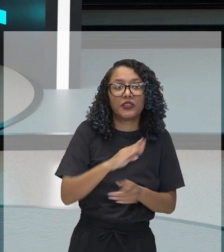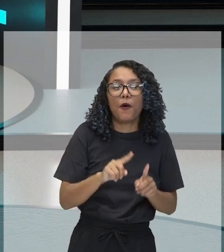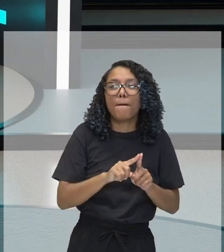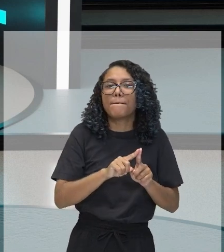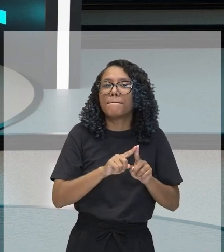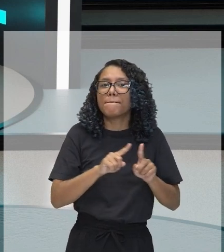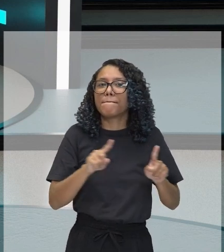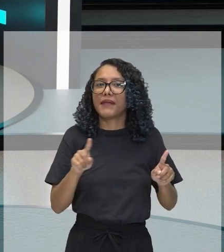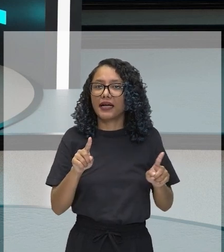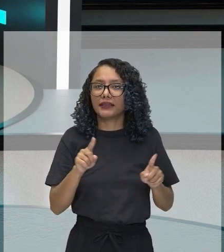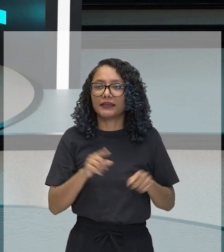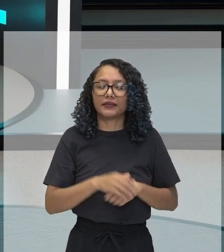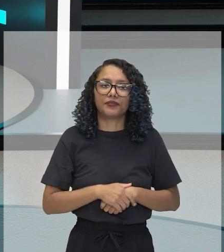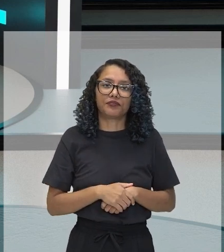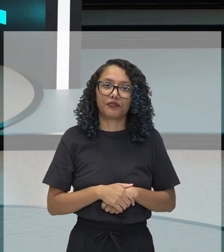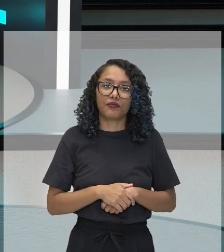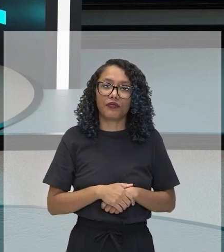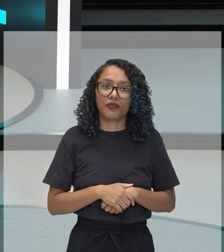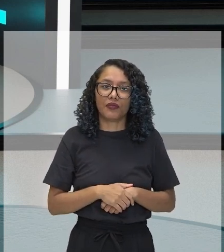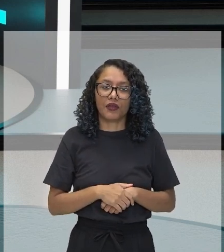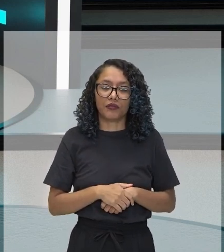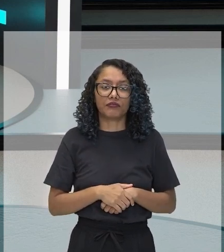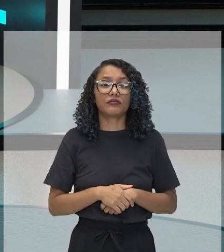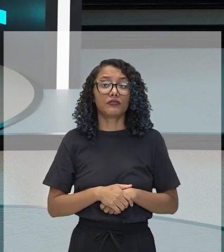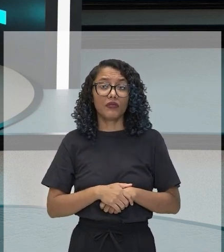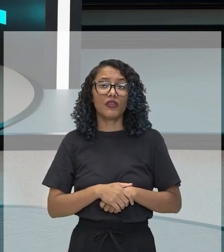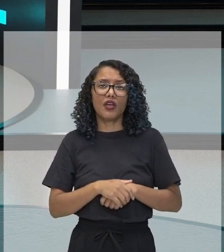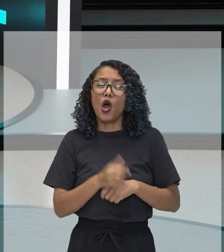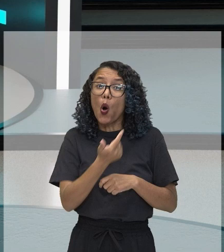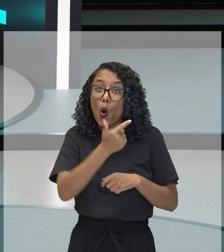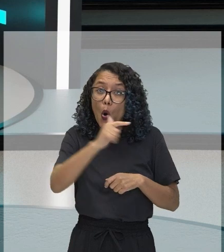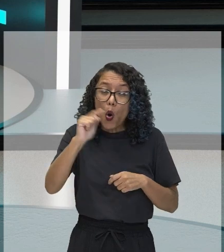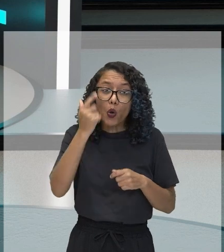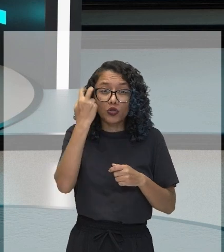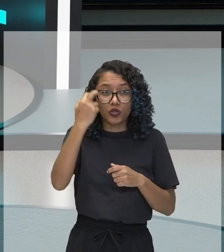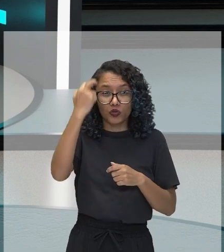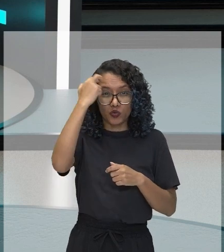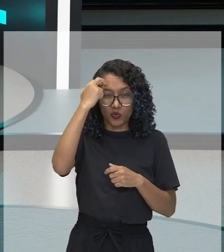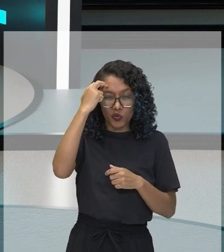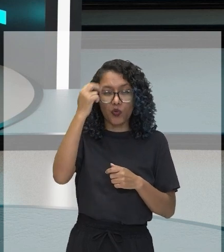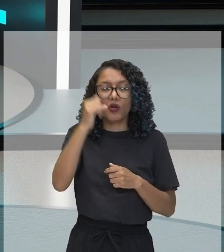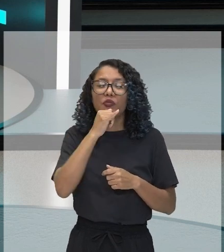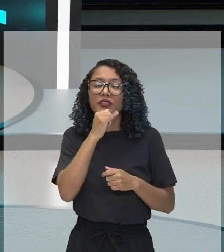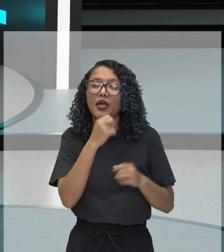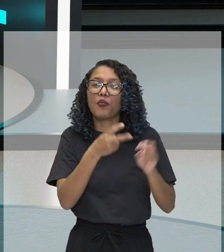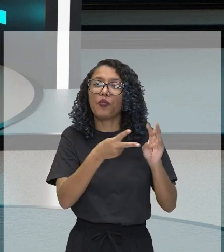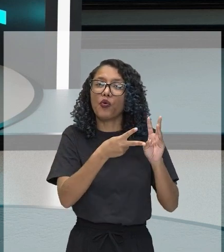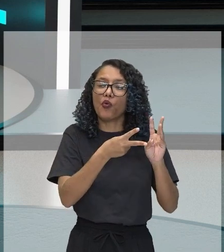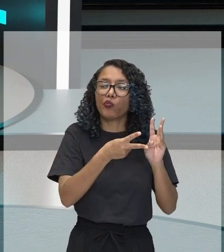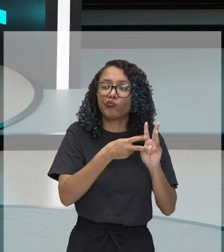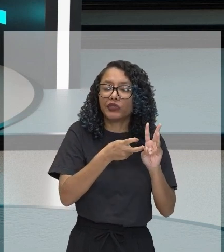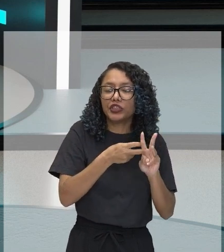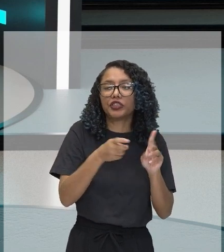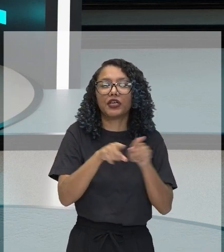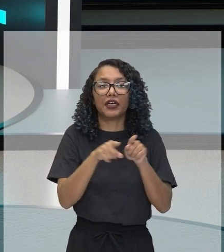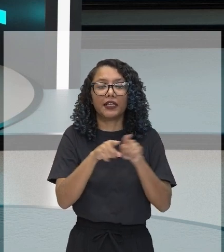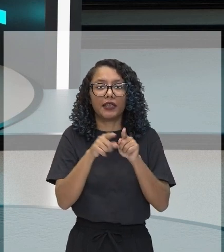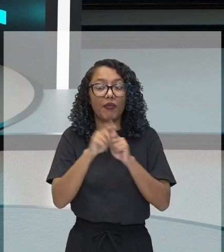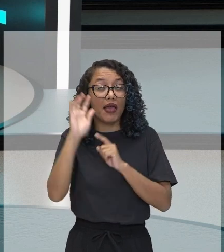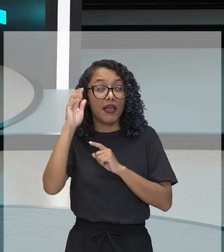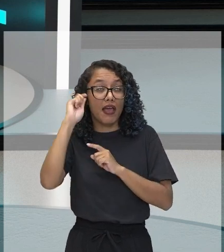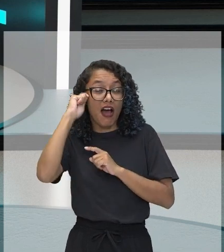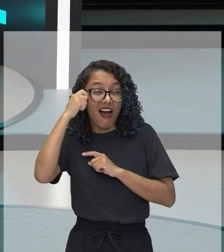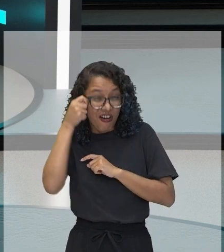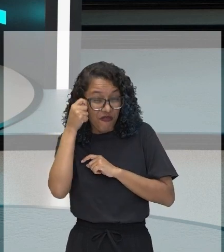outras culturas ancestrais, como a indígena e a africana, que estão enraizadas na